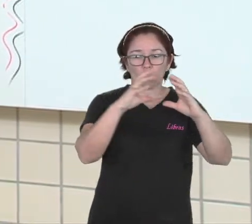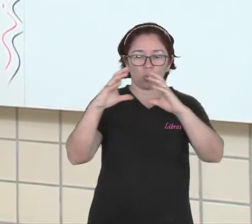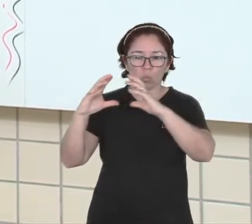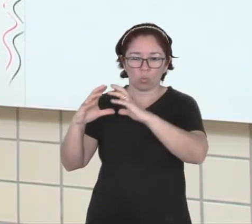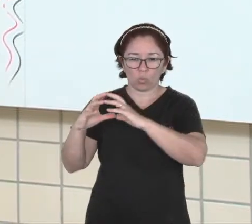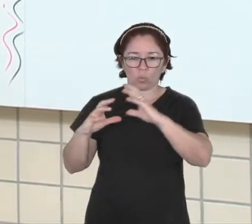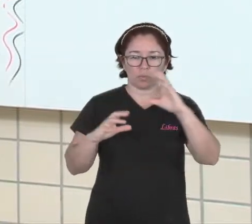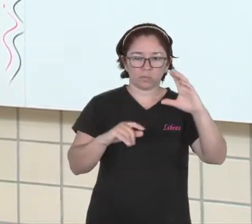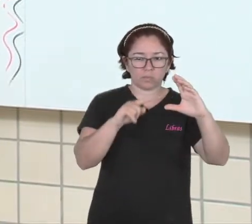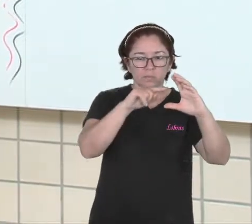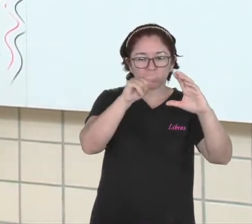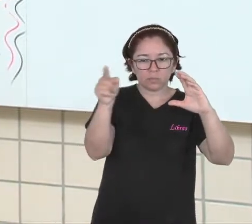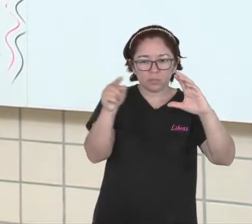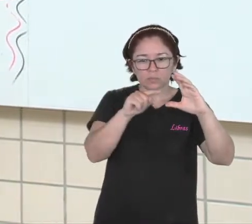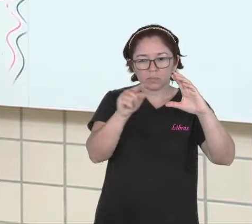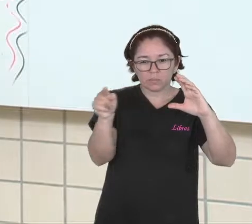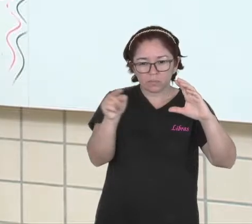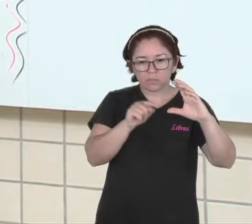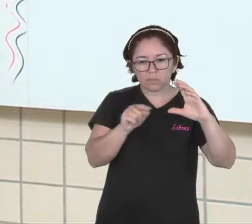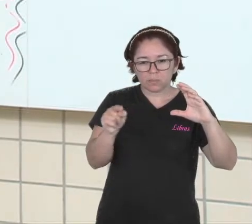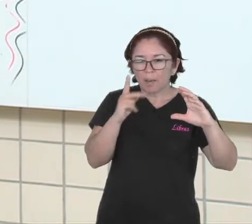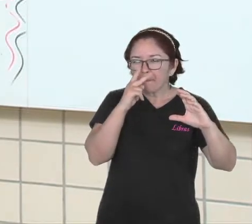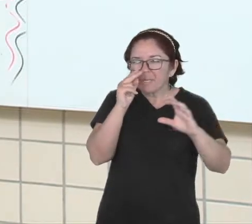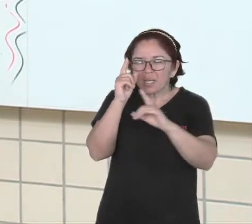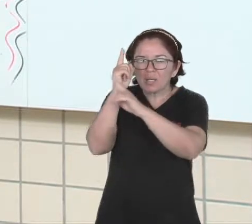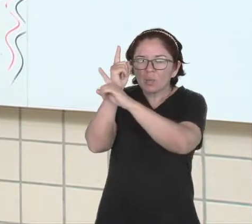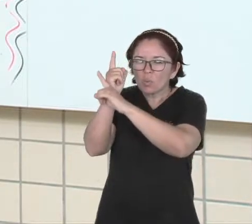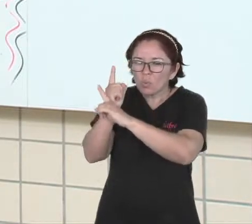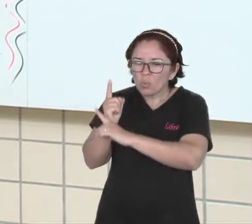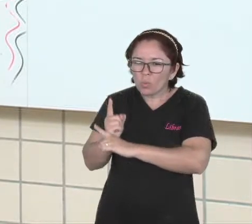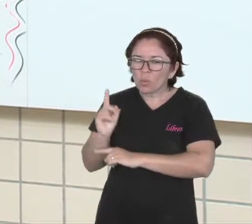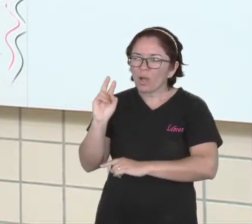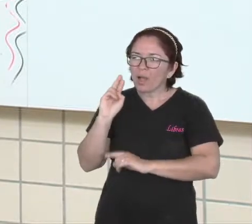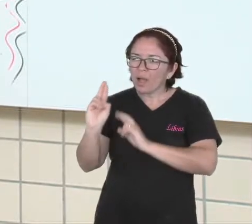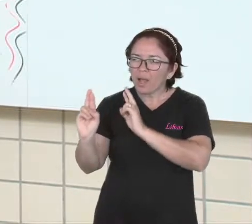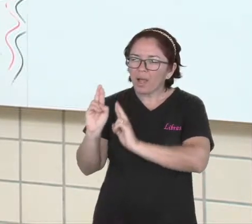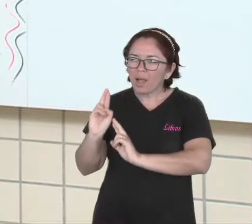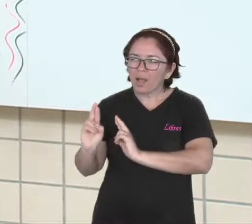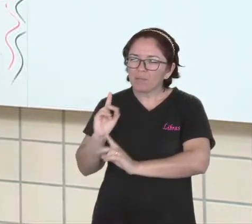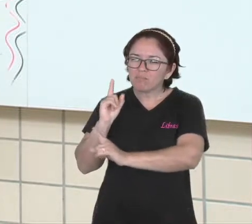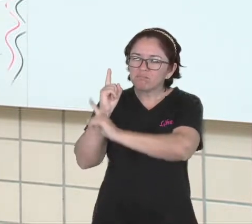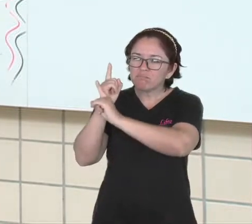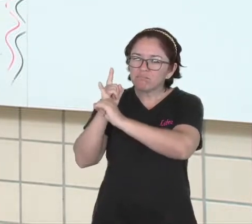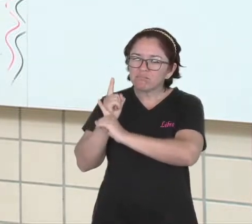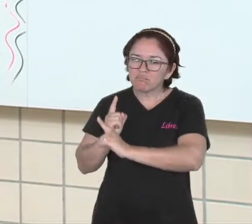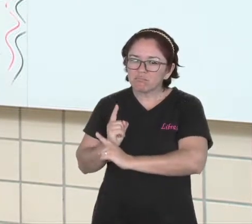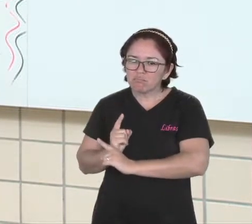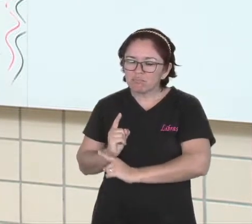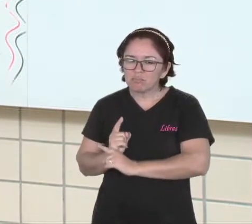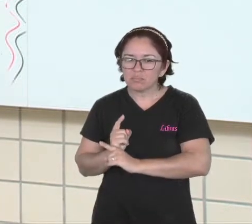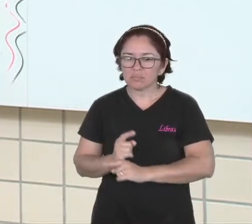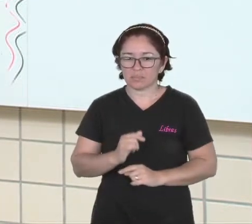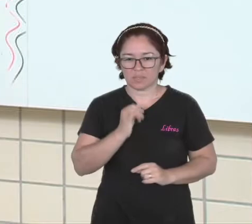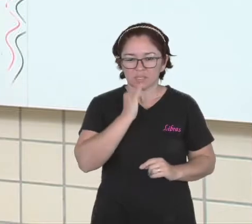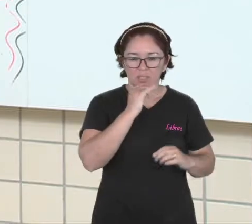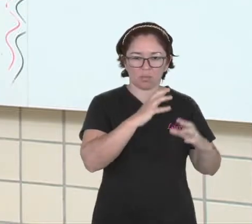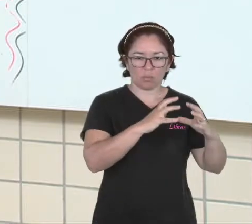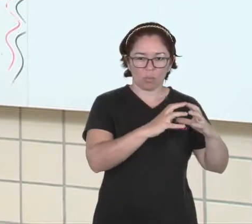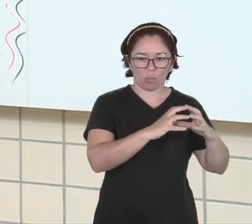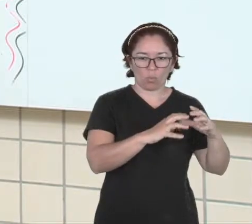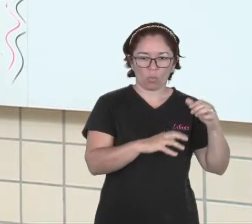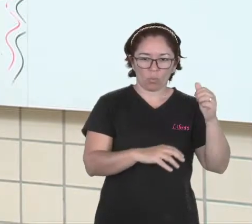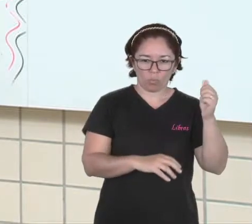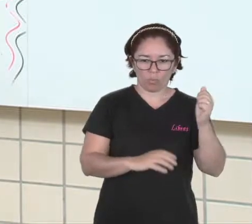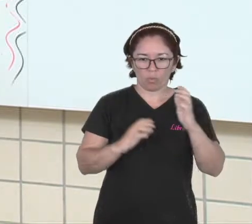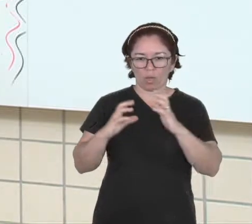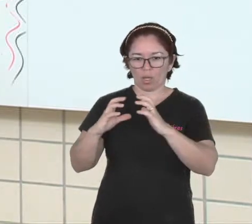Tudo bem? Mas eu gosto de chamar a sua atenção. No conjunto B, existe o número 9 e o 10. Eles não foram associados a